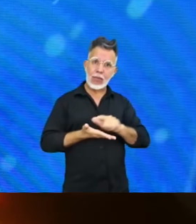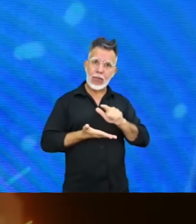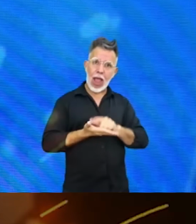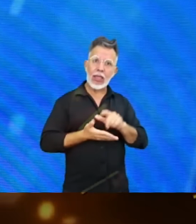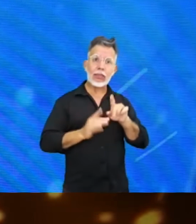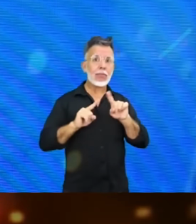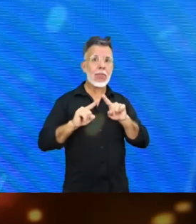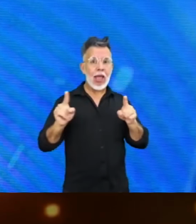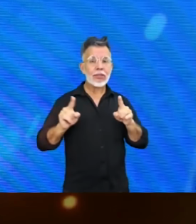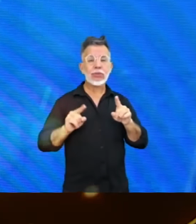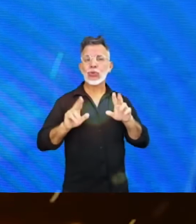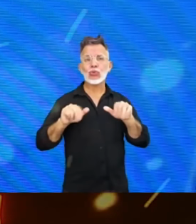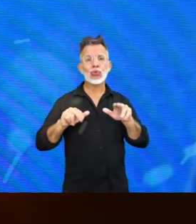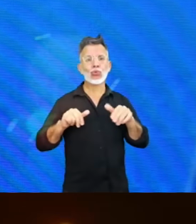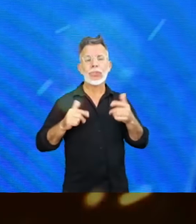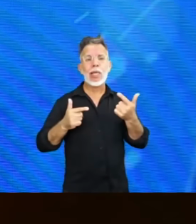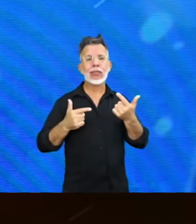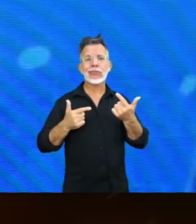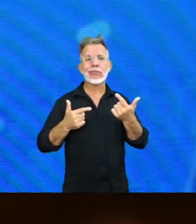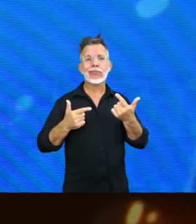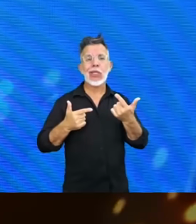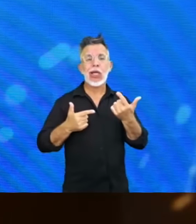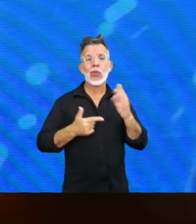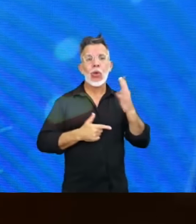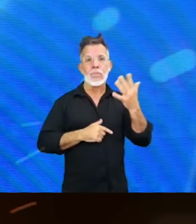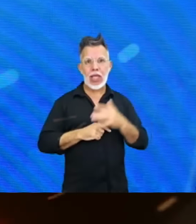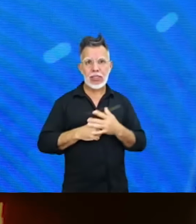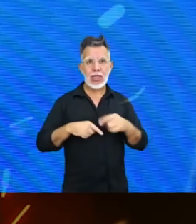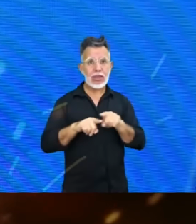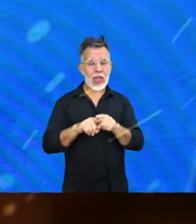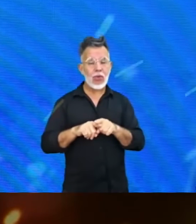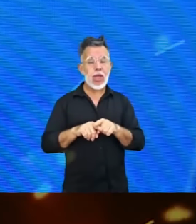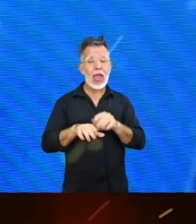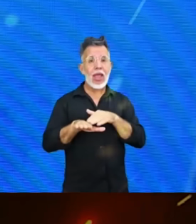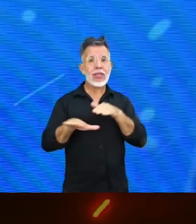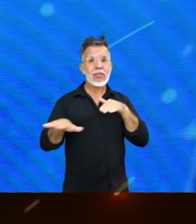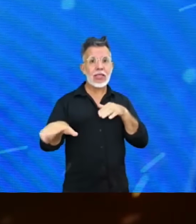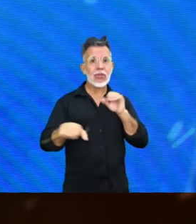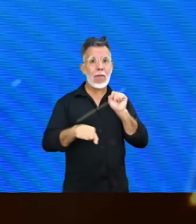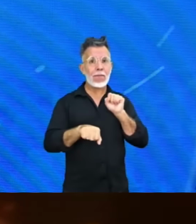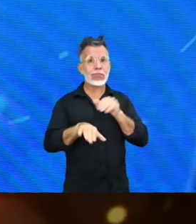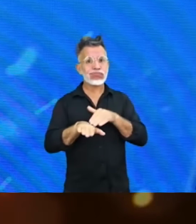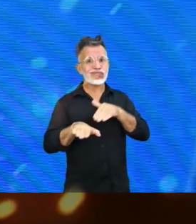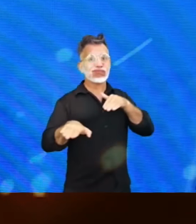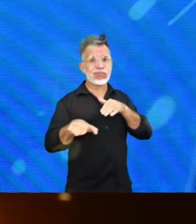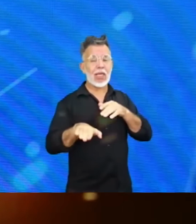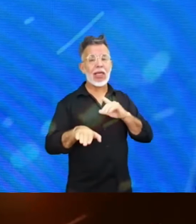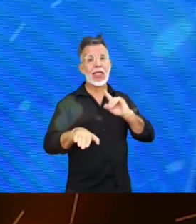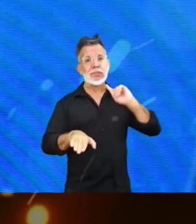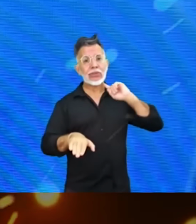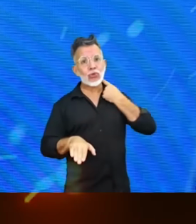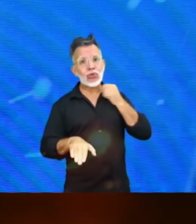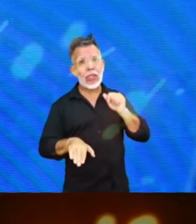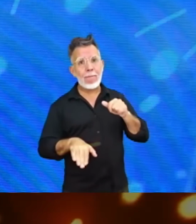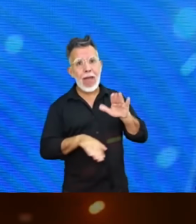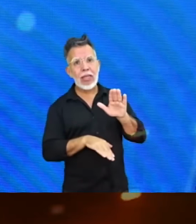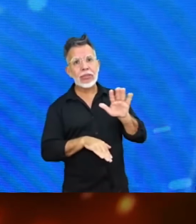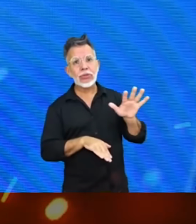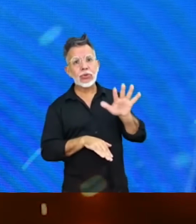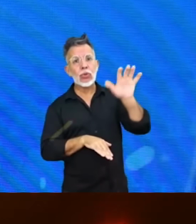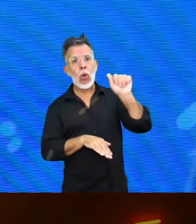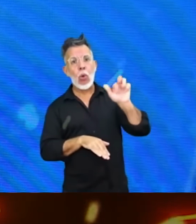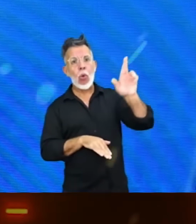então esse trânsito parado gera mais né gases nocivos paraa nossa saúde e o que foi registrado nessa última